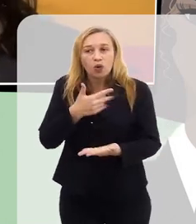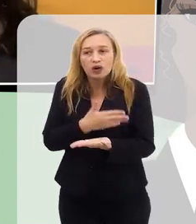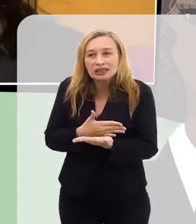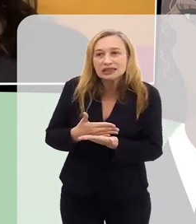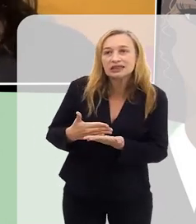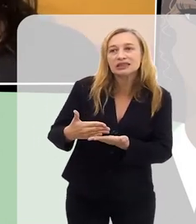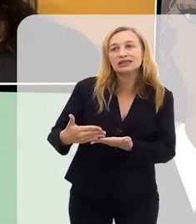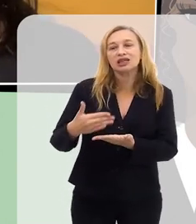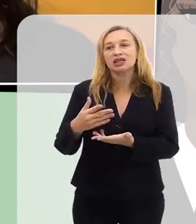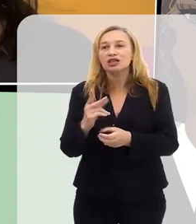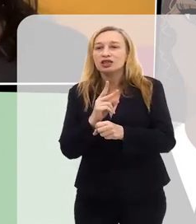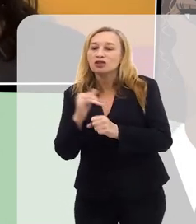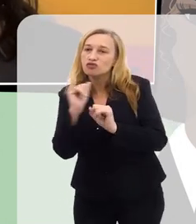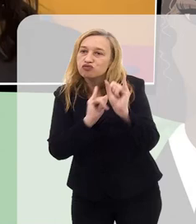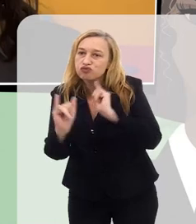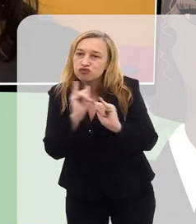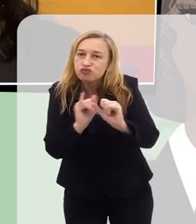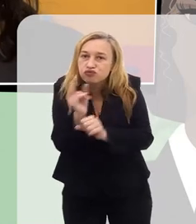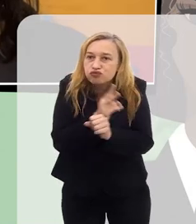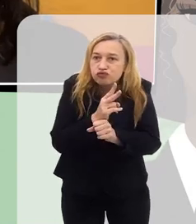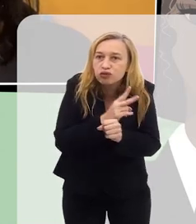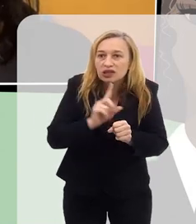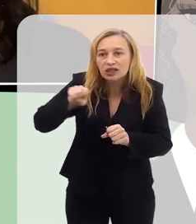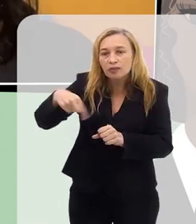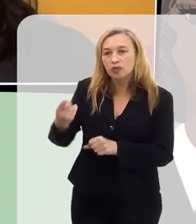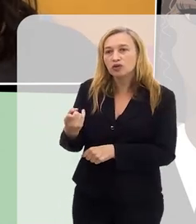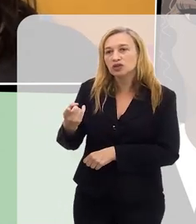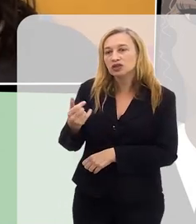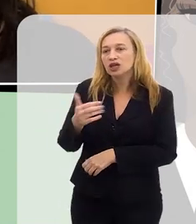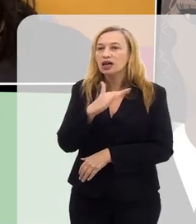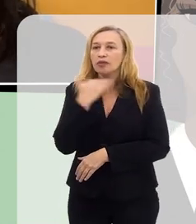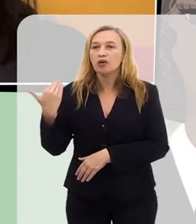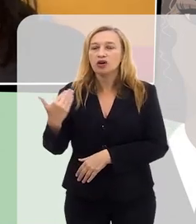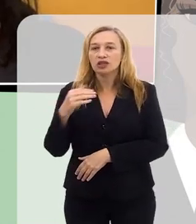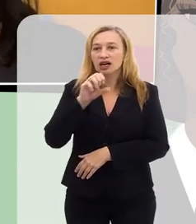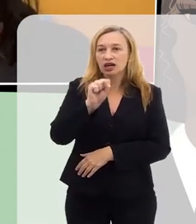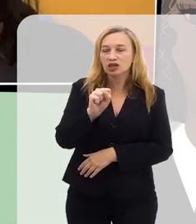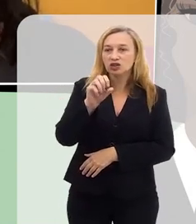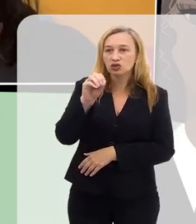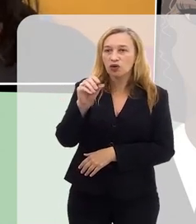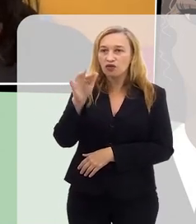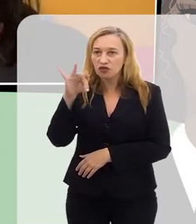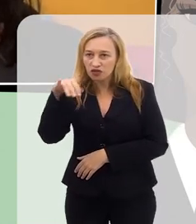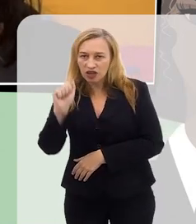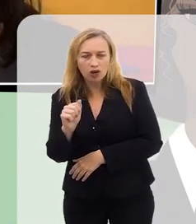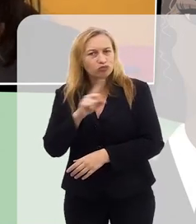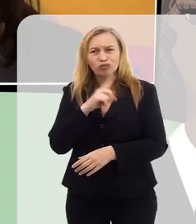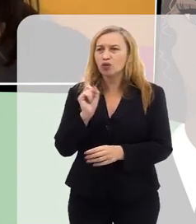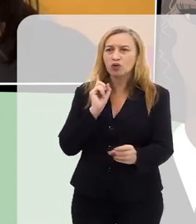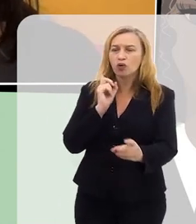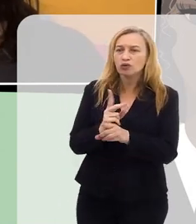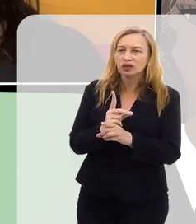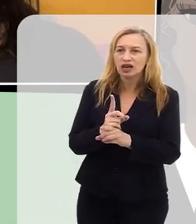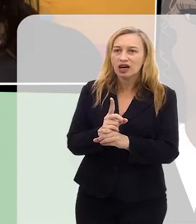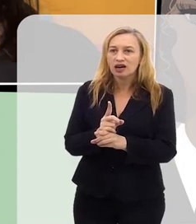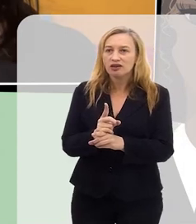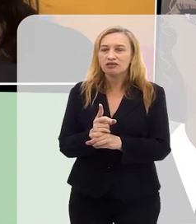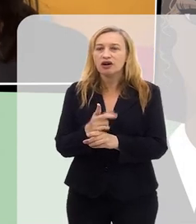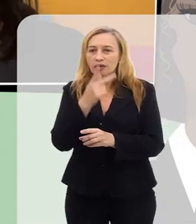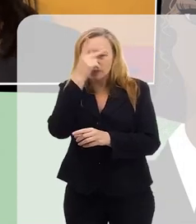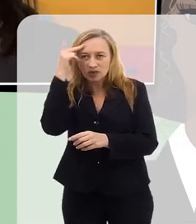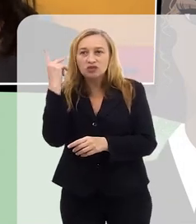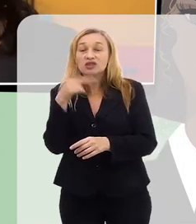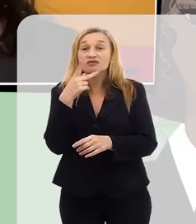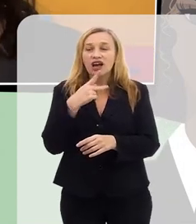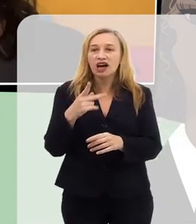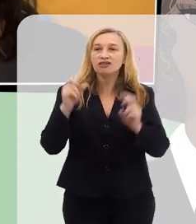Quando eu comecei a buscar informação após a morte da Sofia, eu realmente não encontrava muitos perfis que falassem sobre